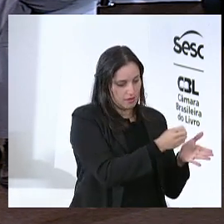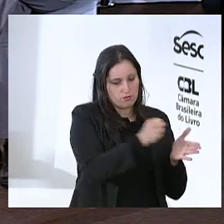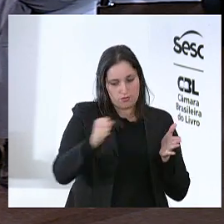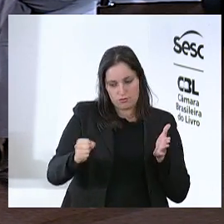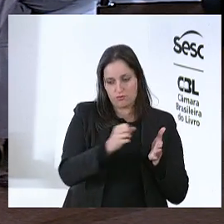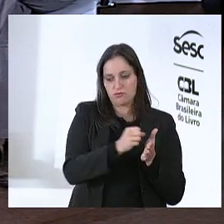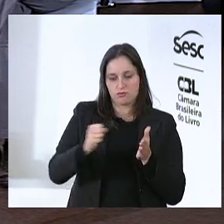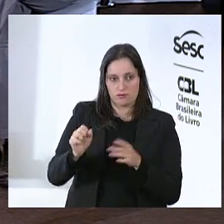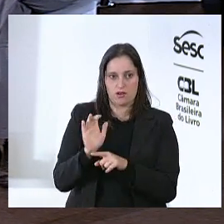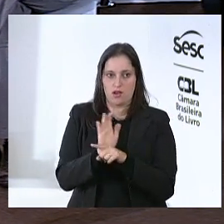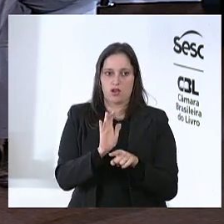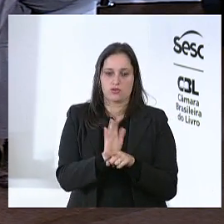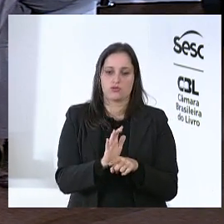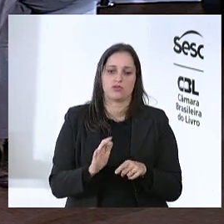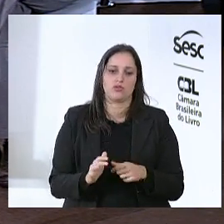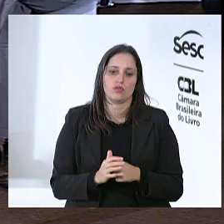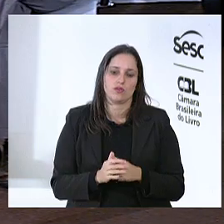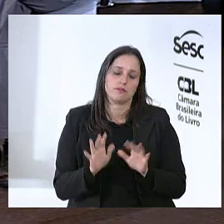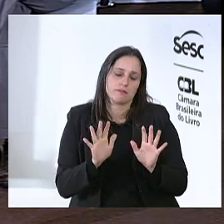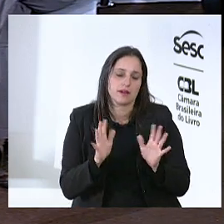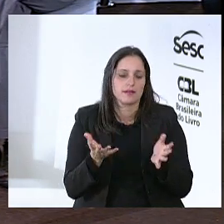Então,